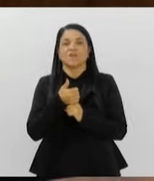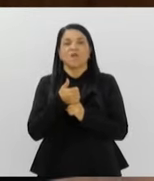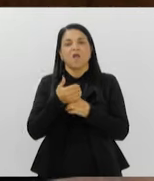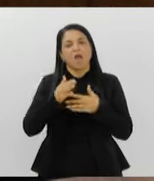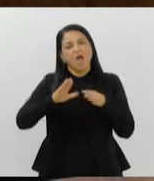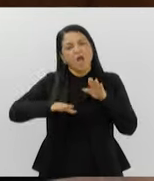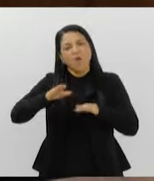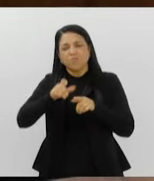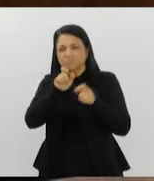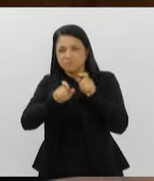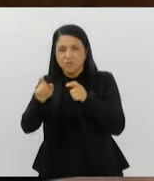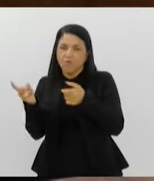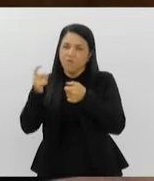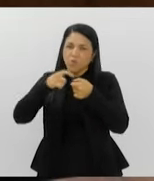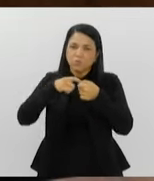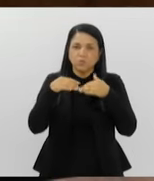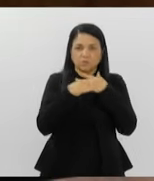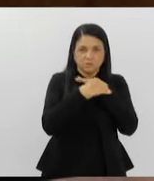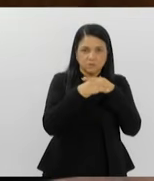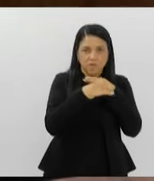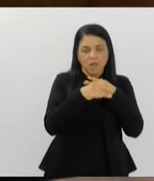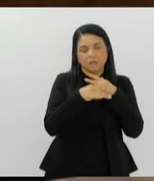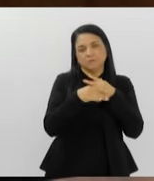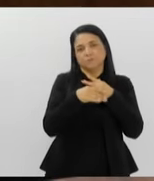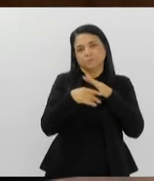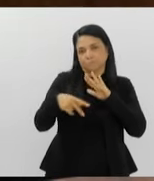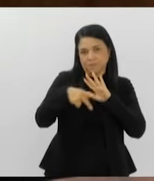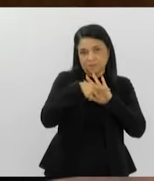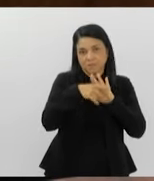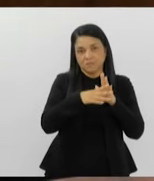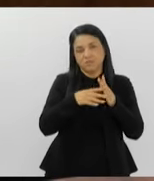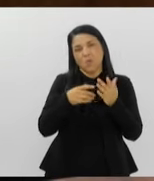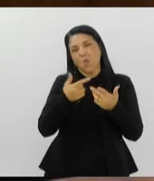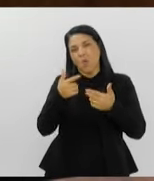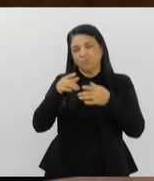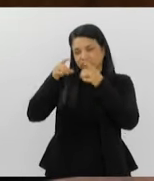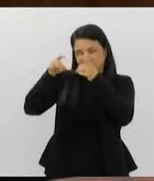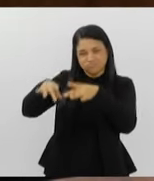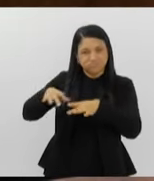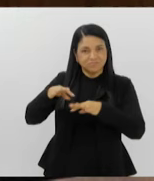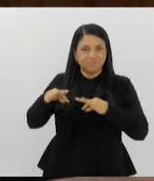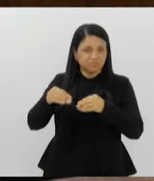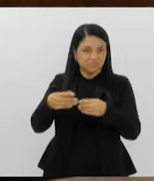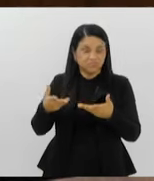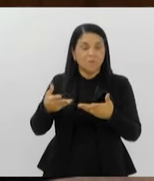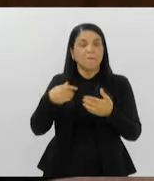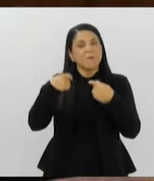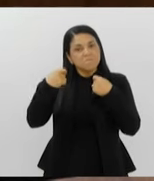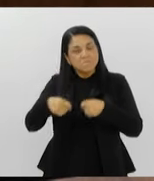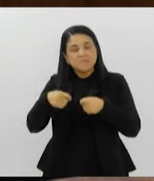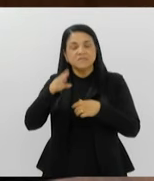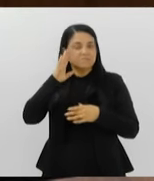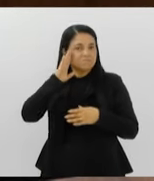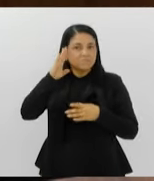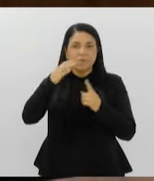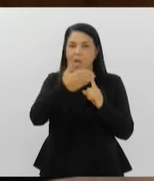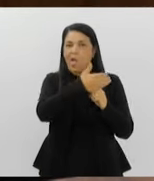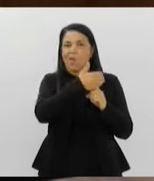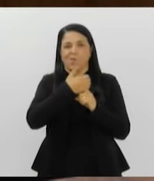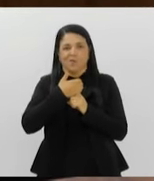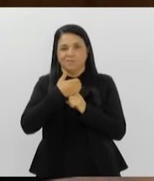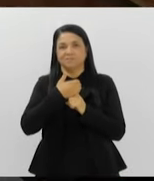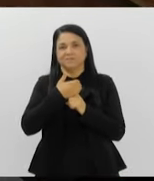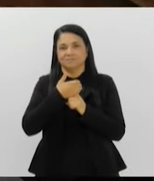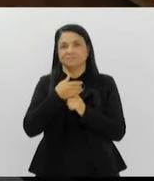sua cidade, outros ficando largados. Então, foi ótima iniciativa, mas falta o acolhimento. Então, Vossa Excelência está,